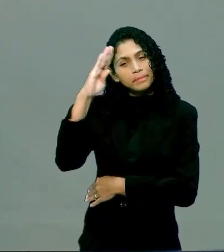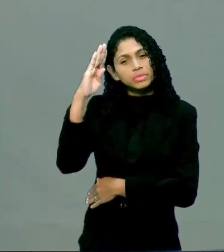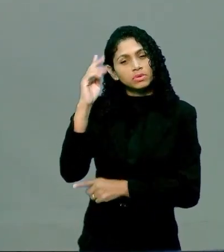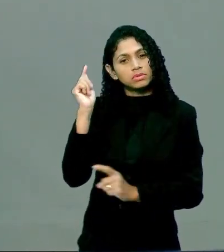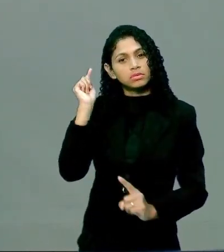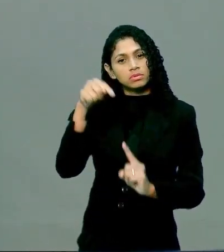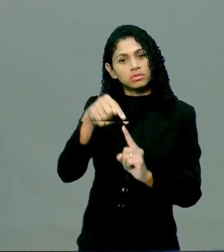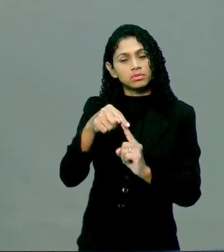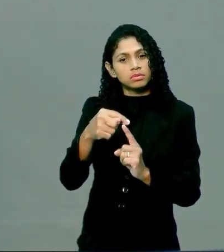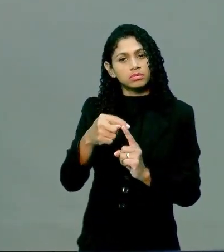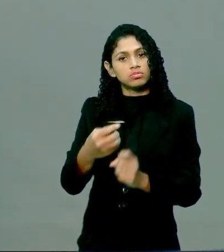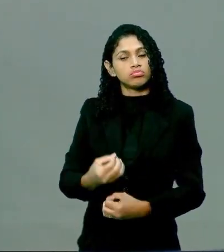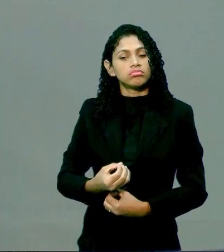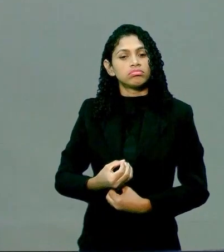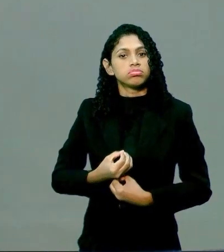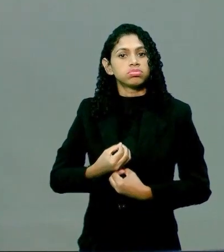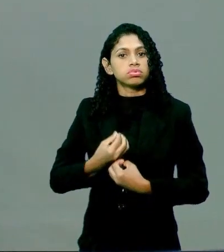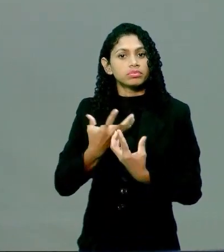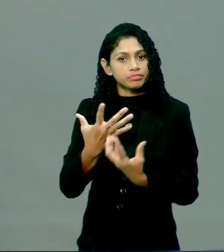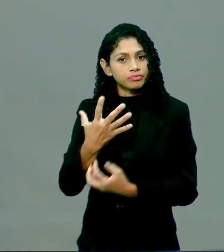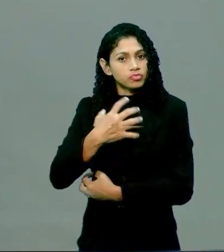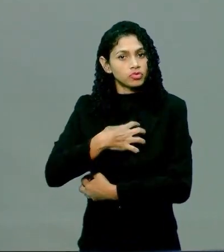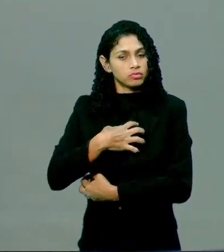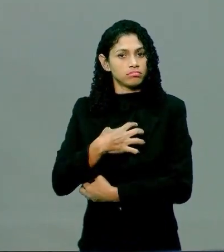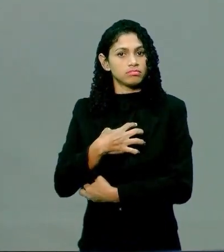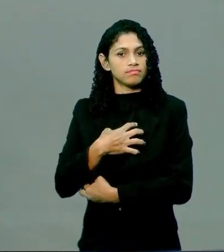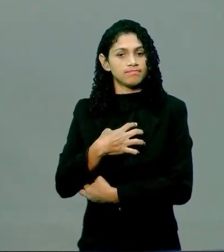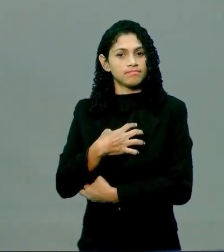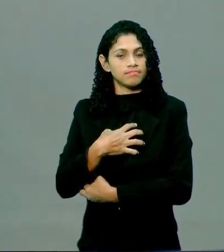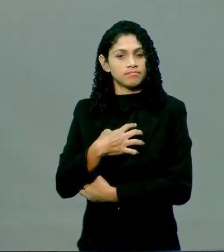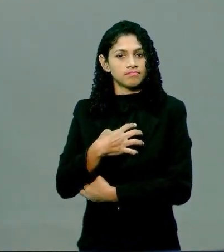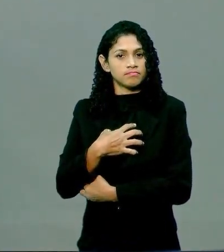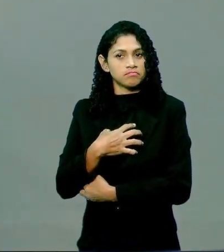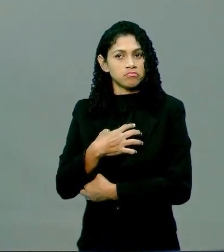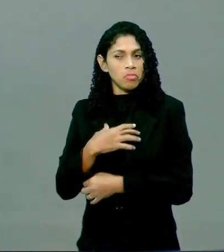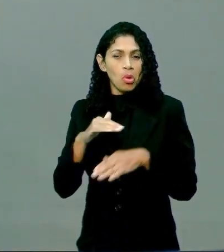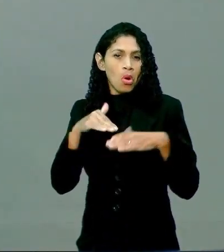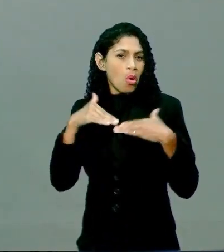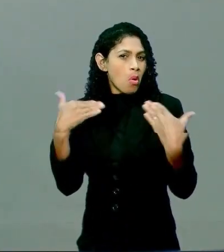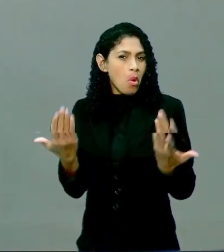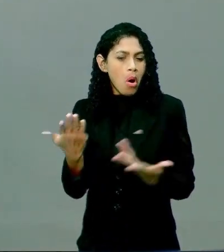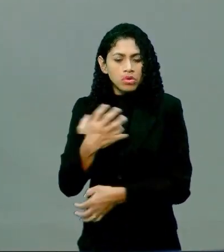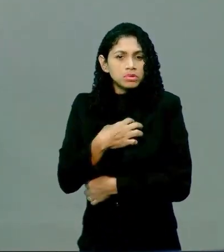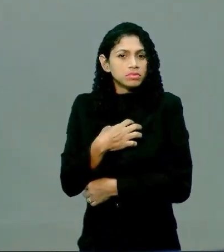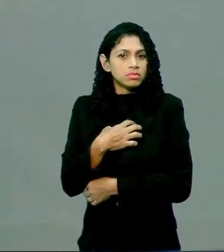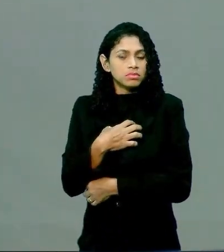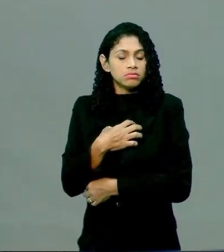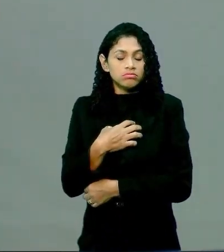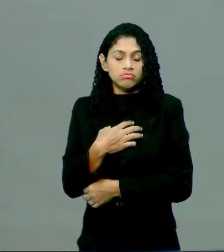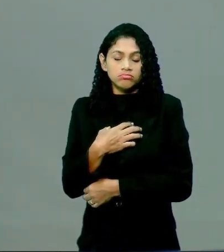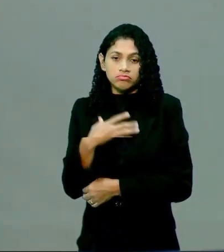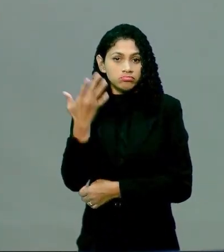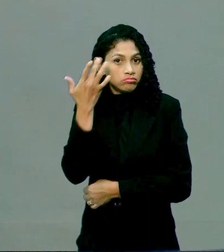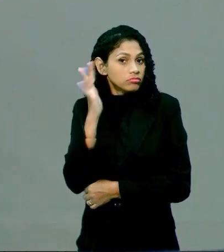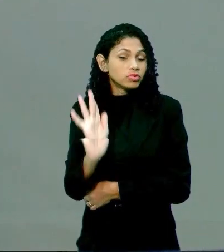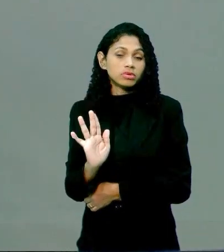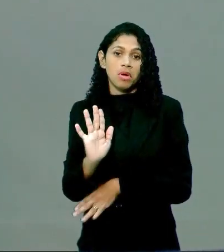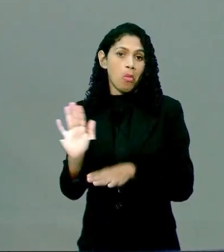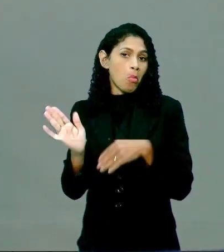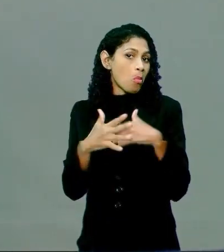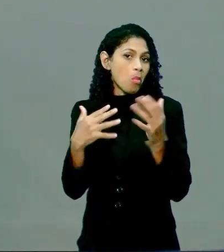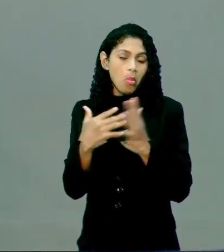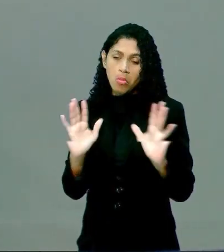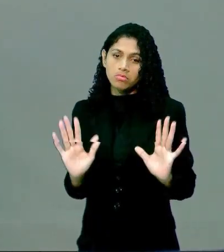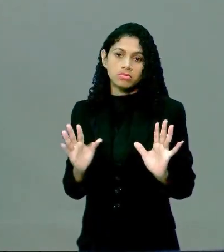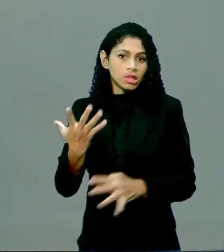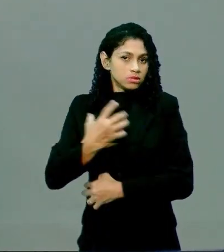algum sentimento nesse leitor. Qual sentimento não vai ser? Não faço ideia, porque ele é subjetivo. De repente eu leio um texto e